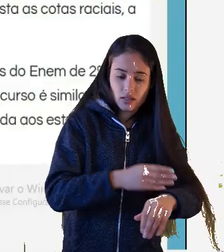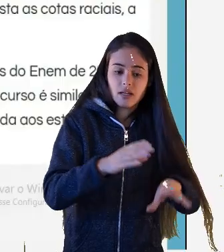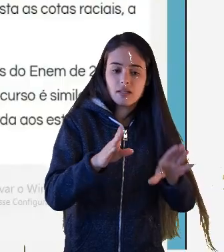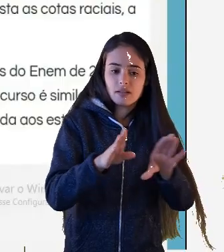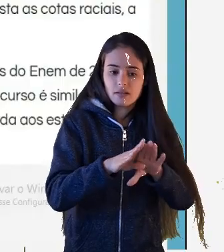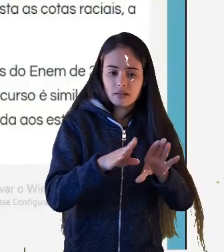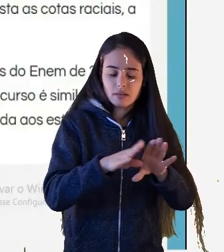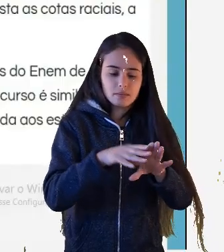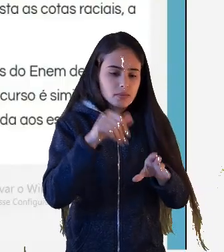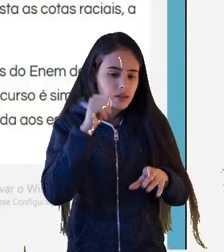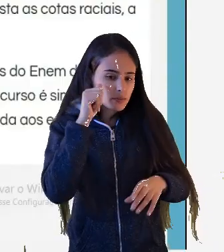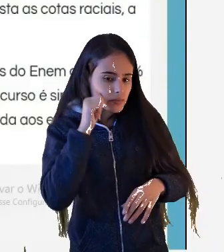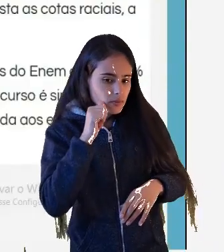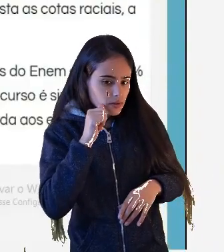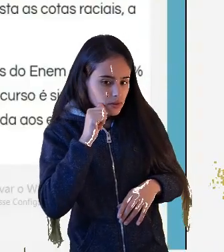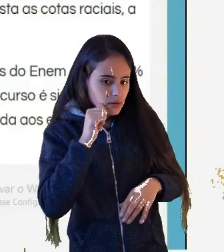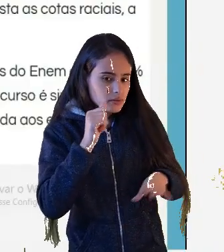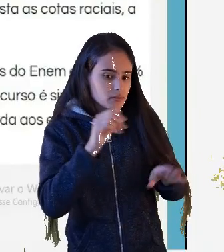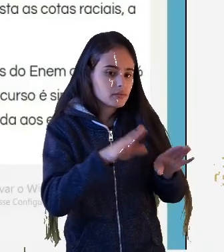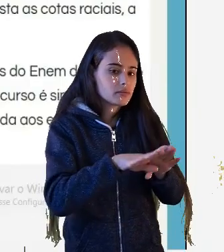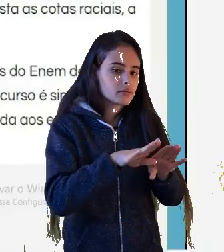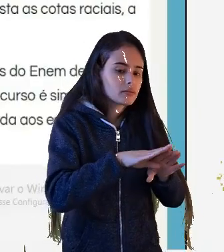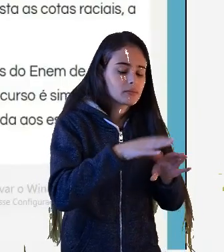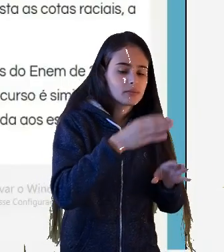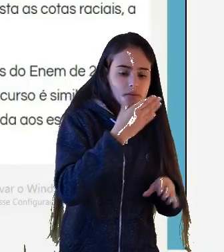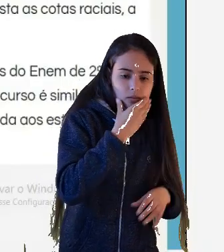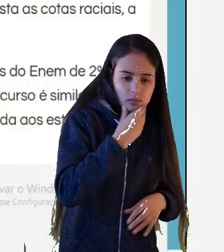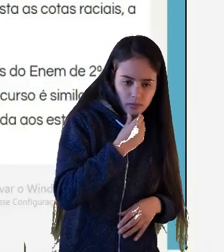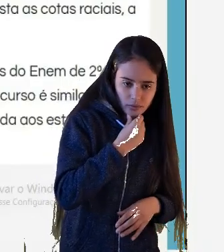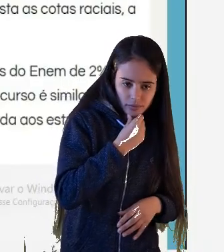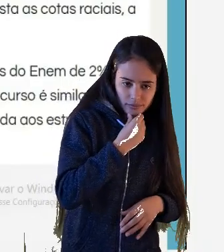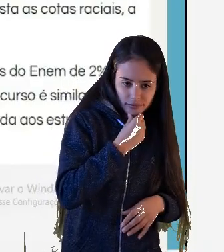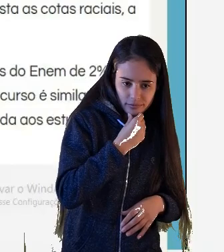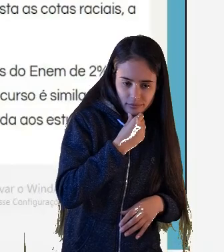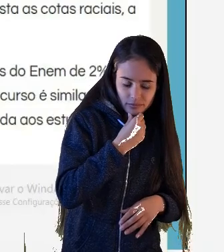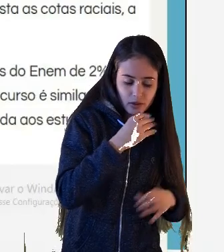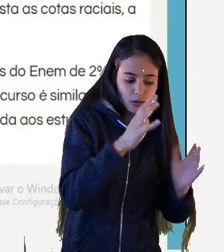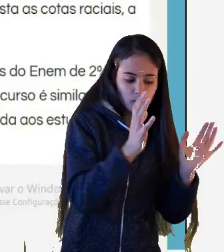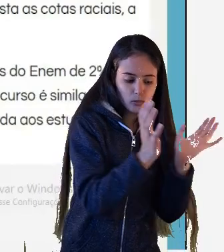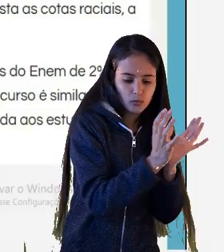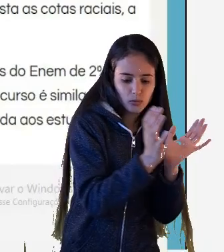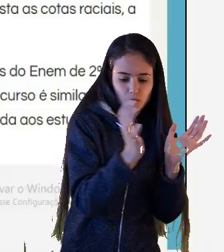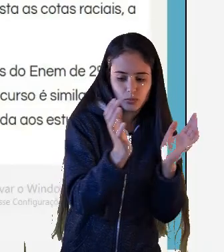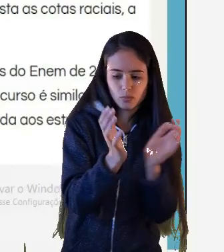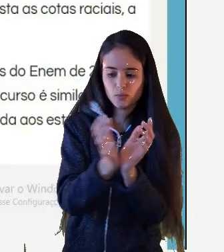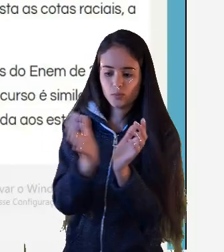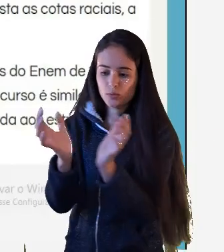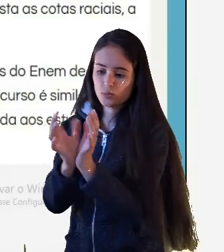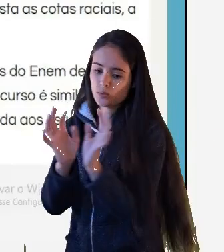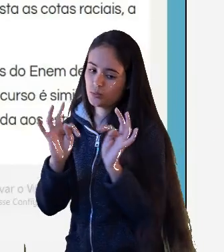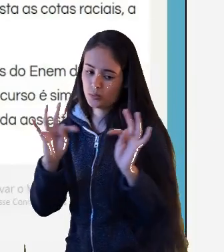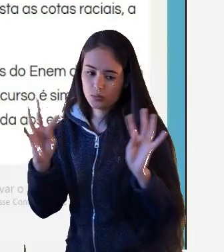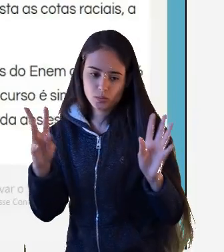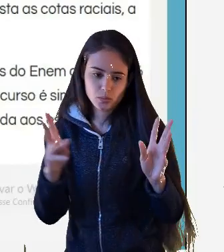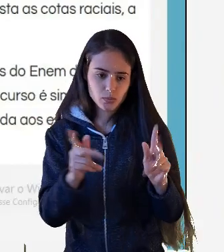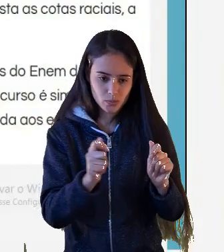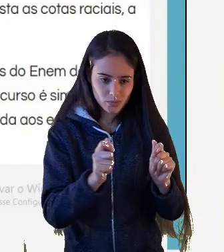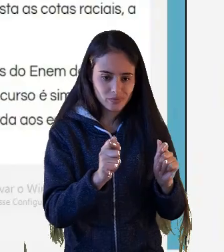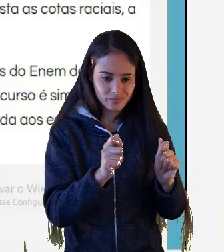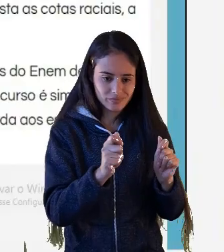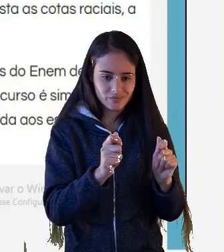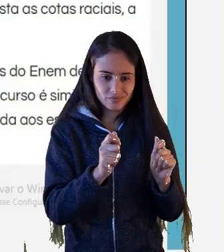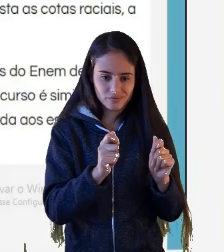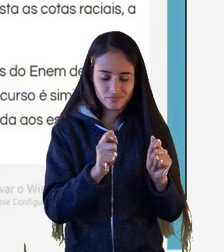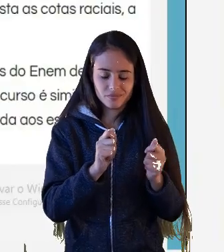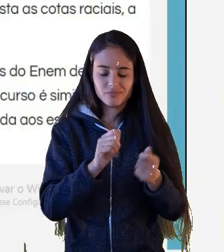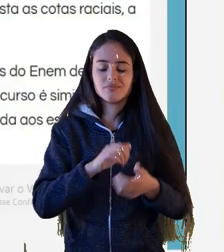Pouso Alegre, a gente recebe os meninos acompanhados dos pais, né, porque eles são menores de idade, eles estão ali com 14, 15 anos,